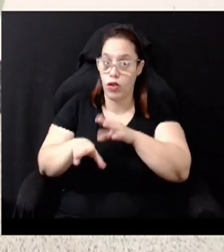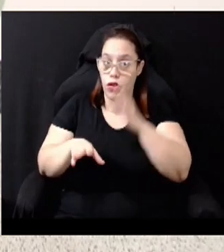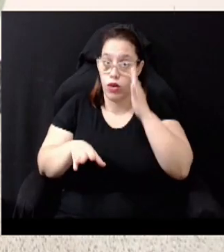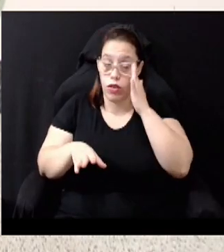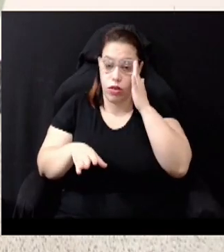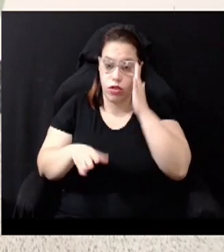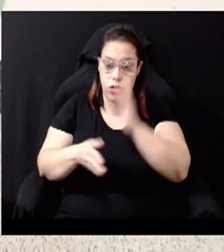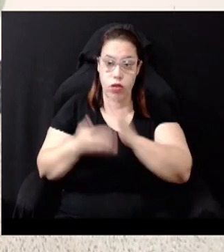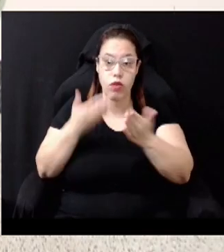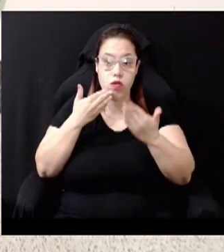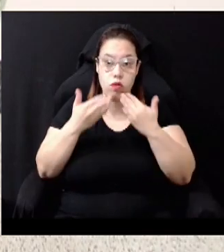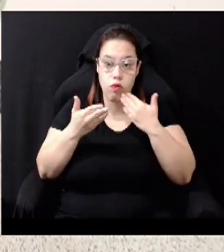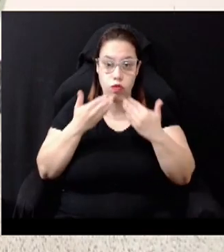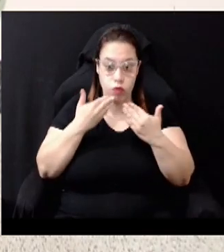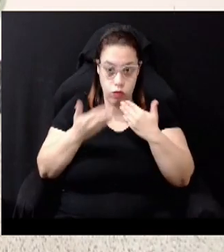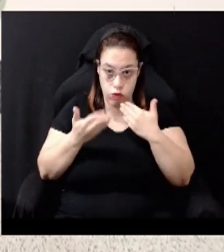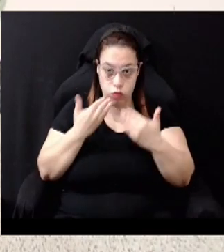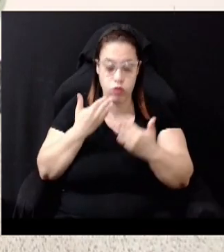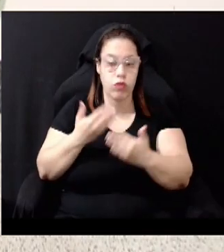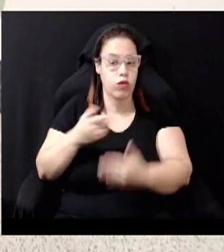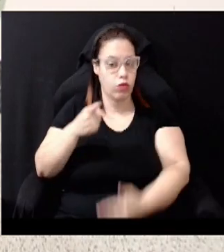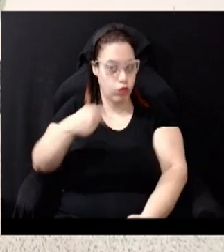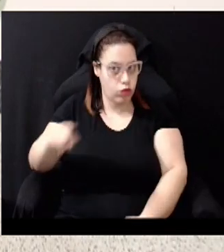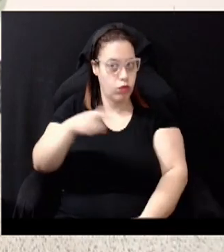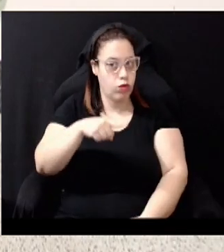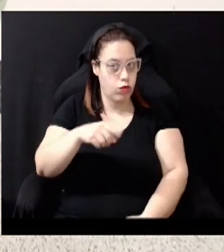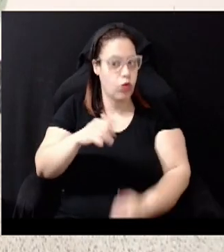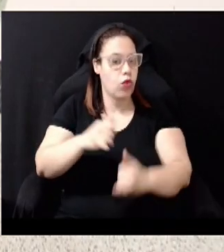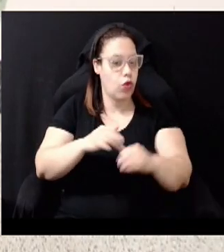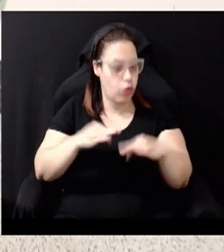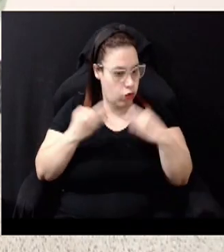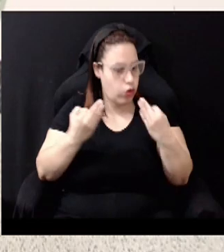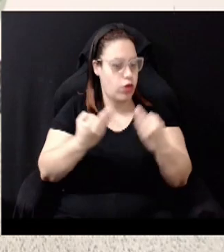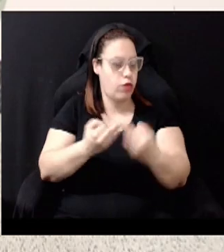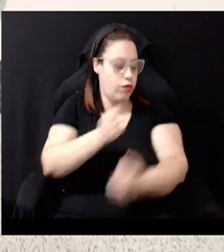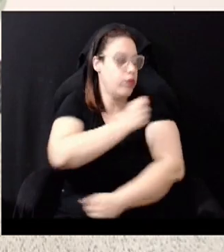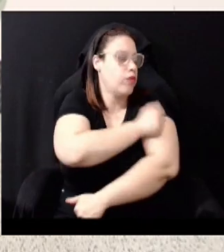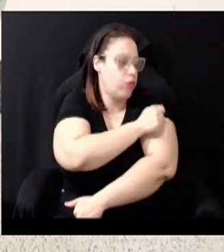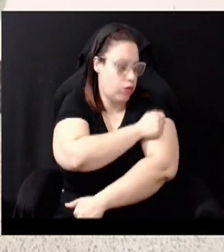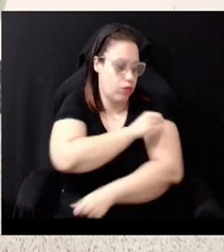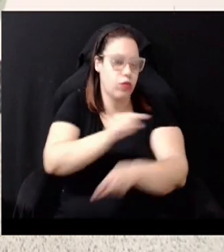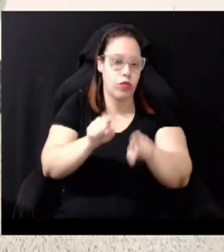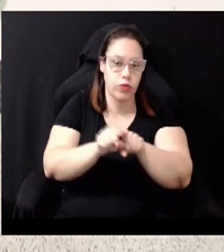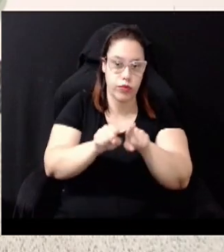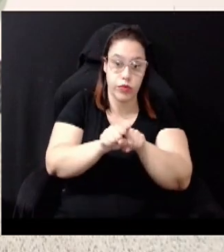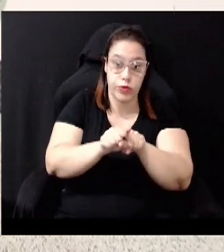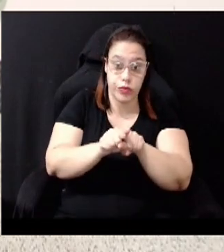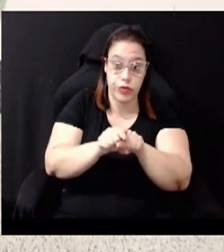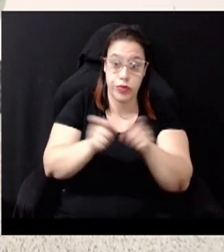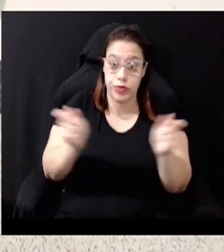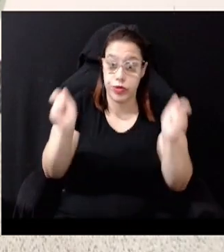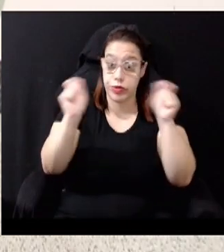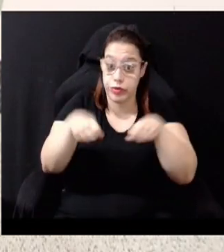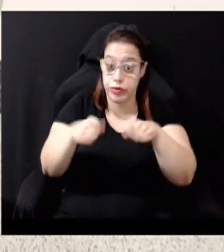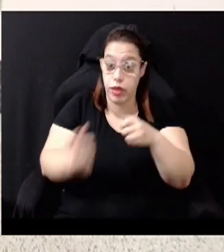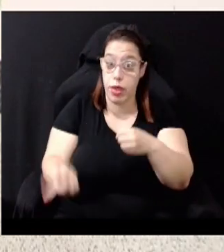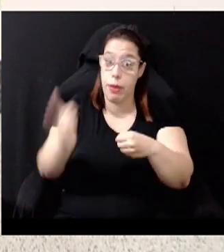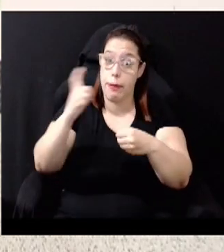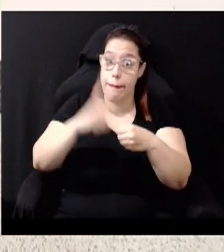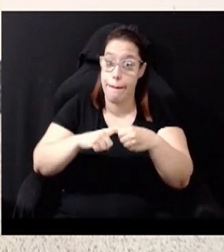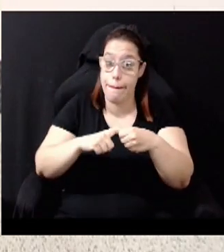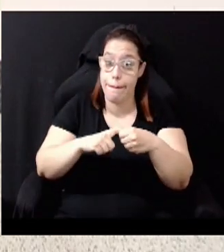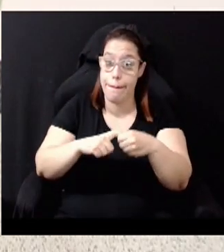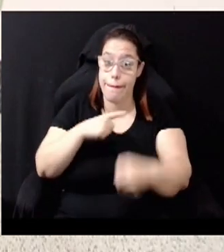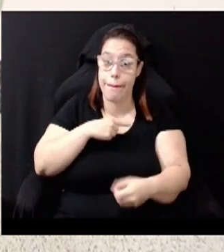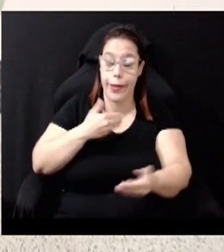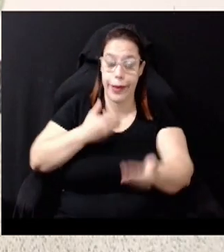muita conversa, tanto com eles quanto com as famílias, com os alunos e com as famílias, para que a gente pudesse voltar a ter interação,